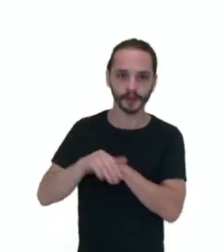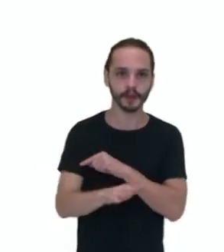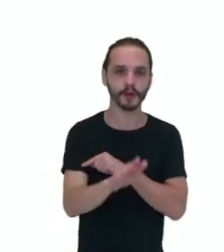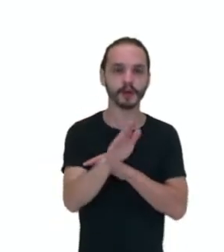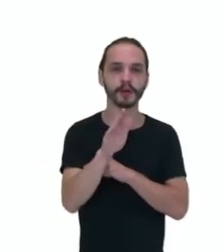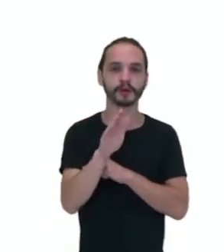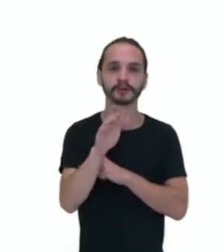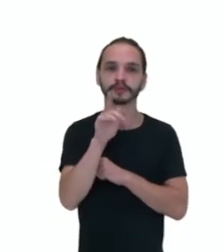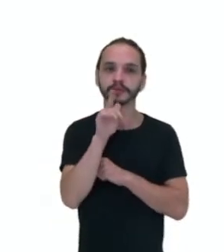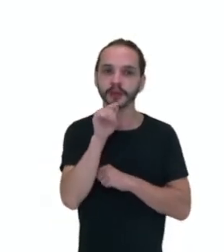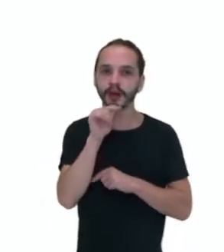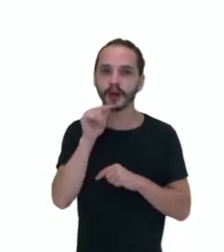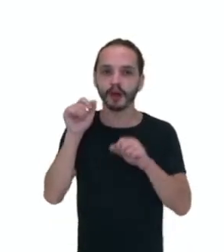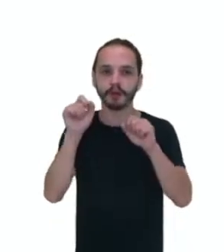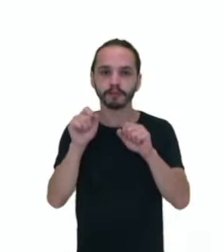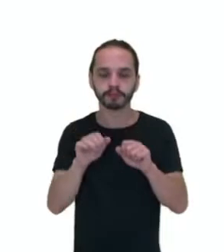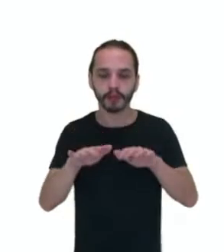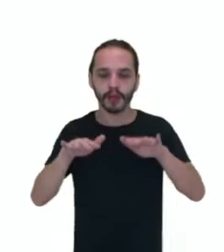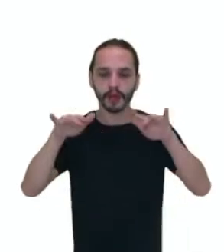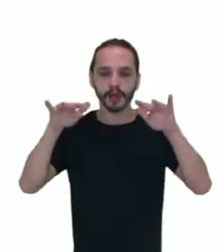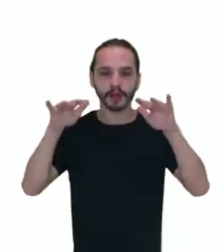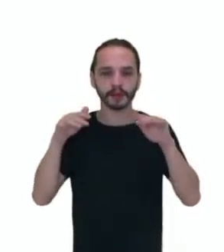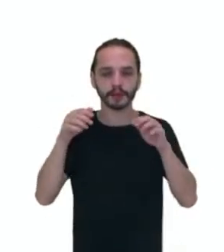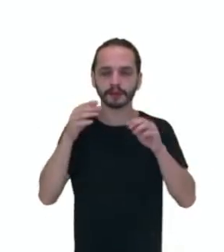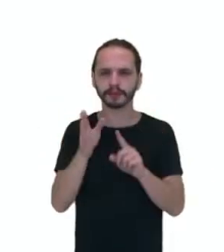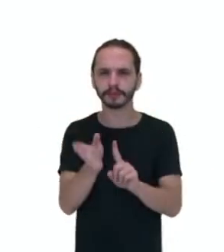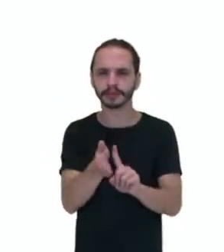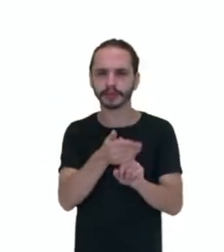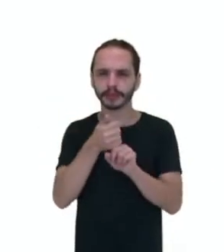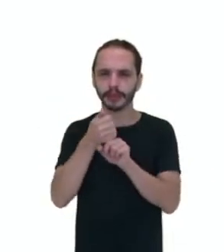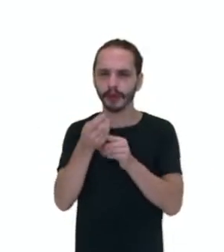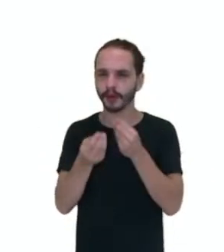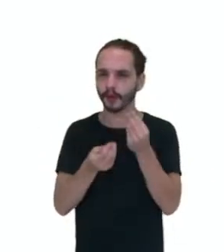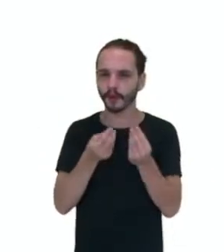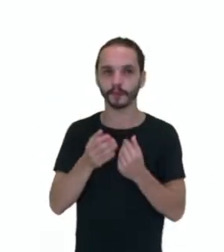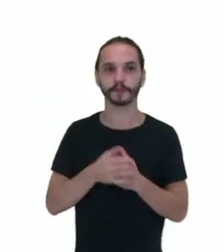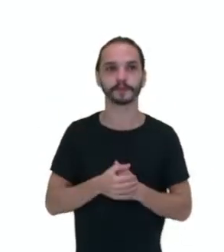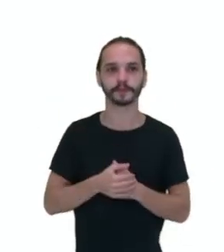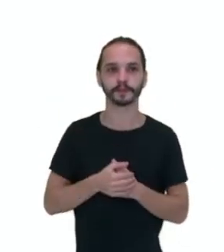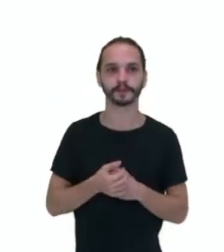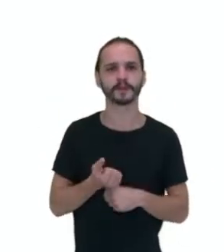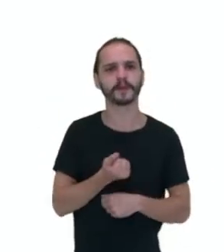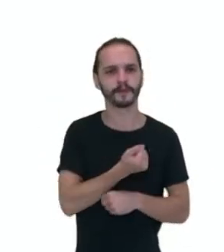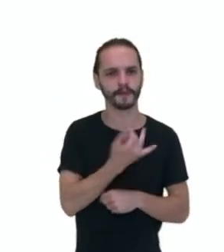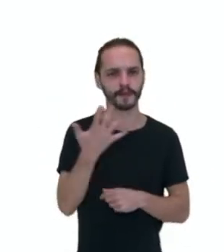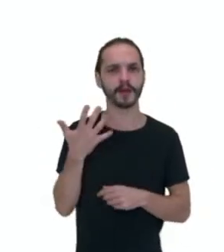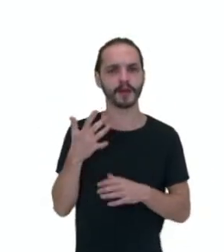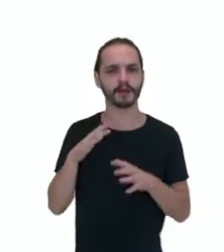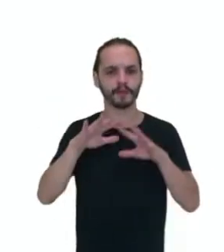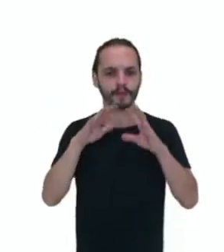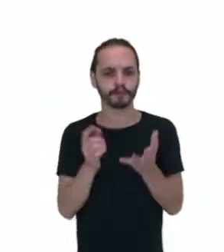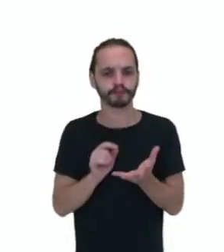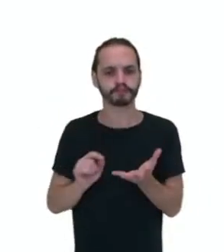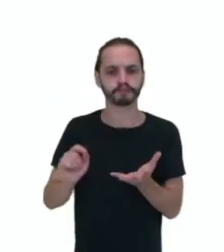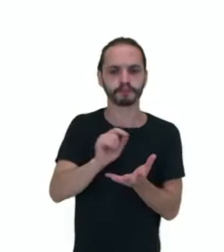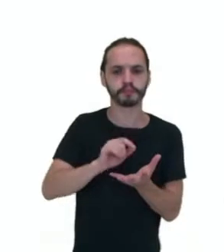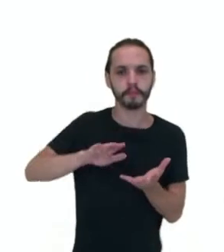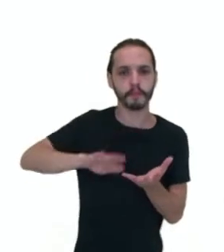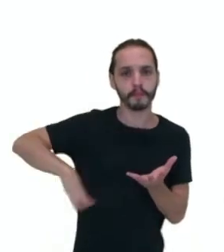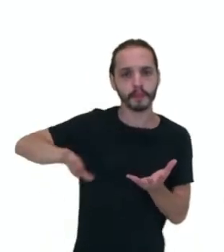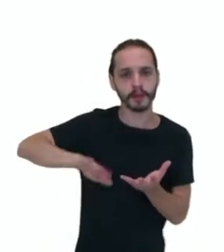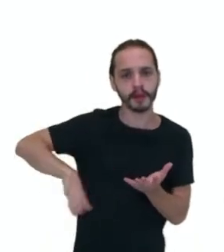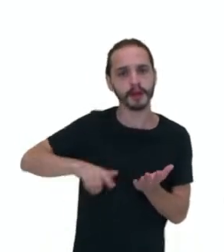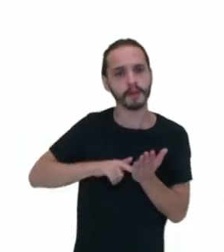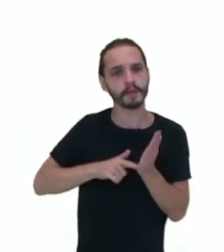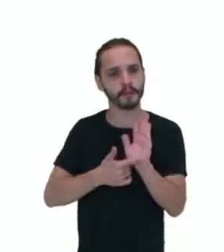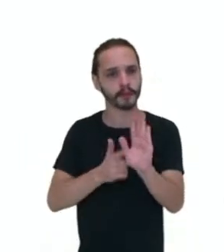bioluminescentes, o mistério do mar azul fluorescente. Inúmeros relatos de várias praias do mundo alertam para este